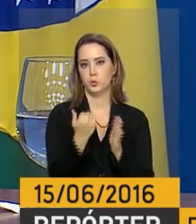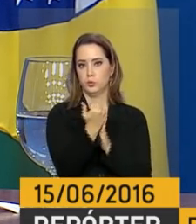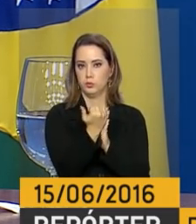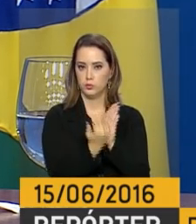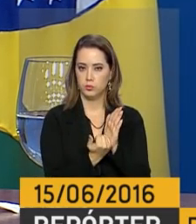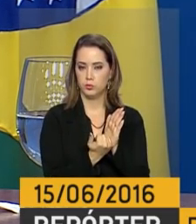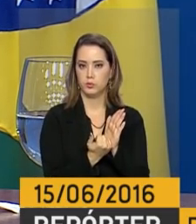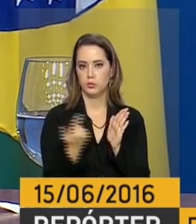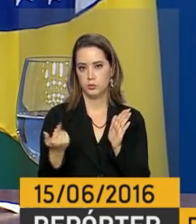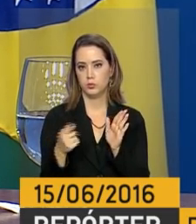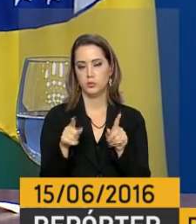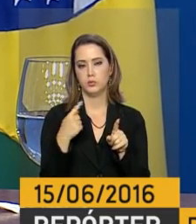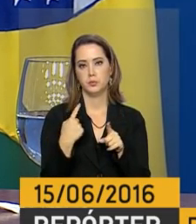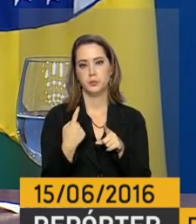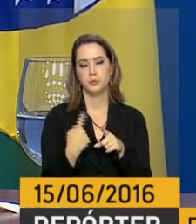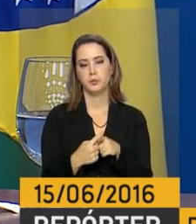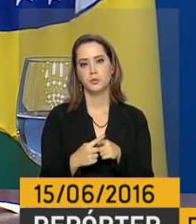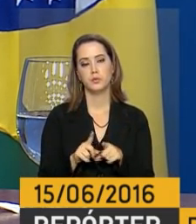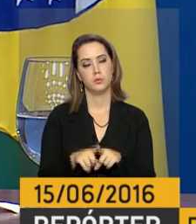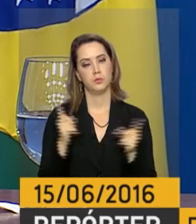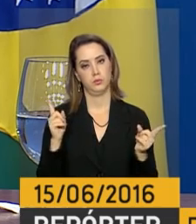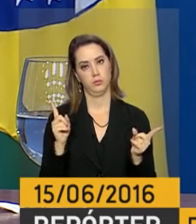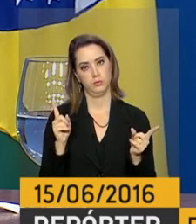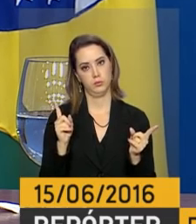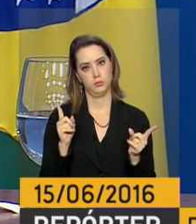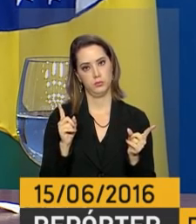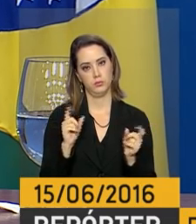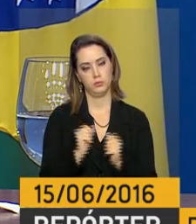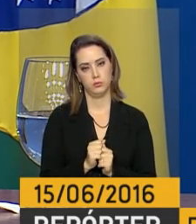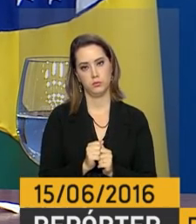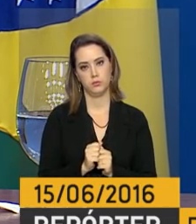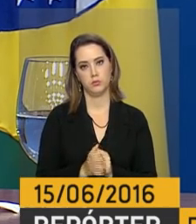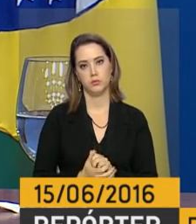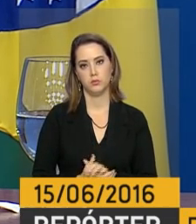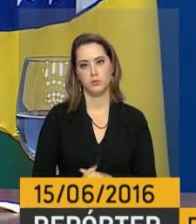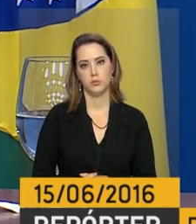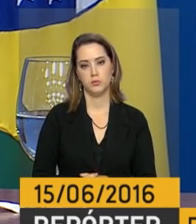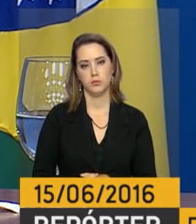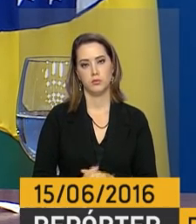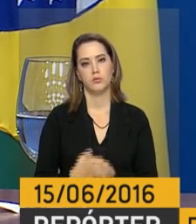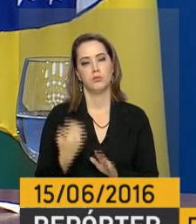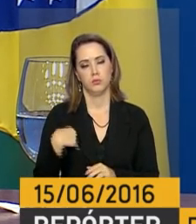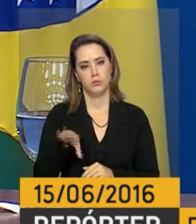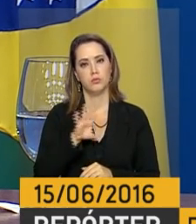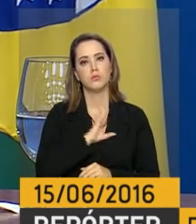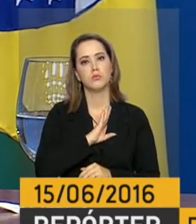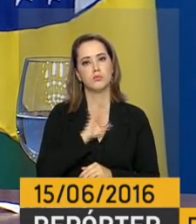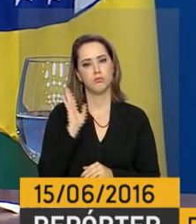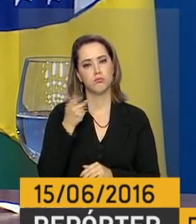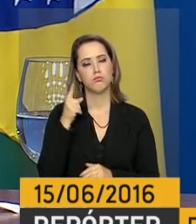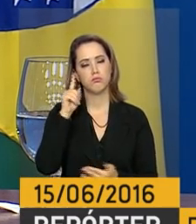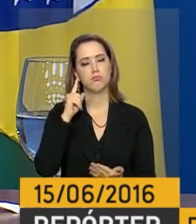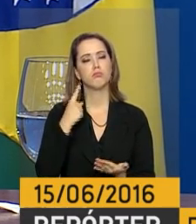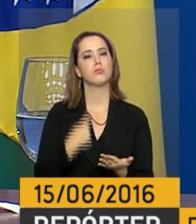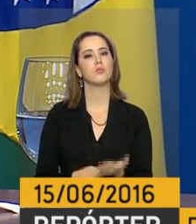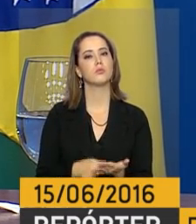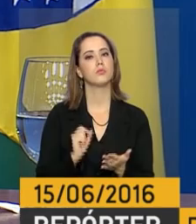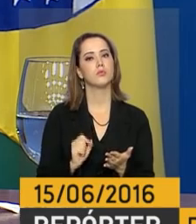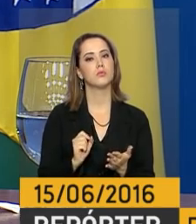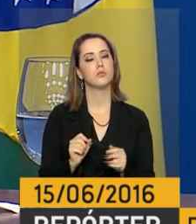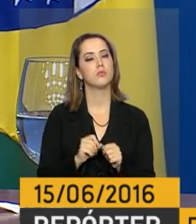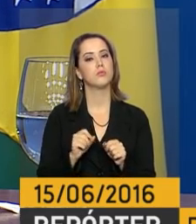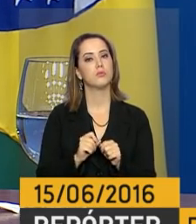que os benefícios da previdência social. Agora, o que eh nós decidimos fazer foi